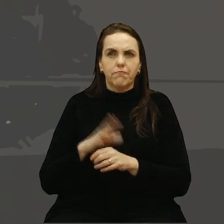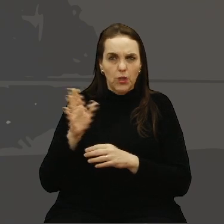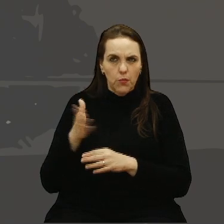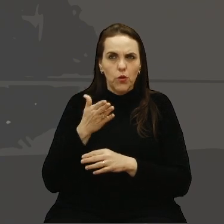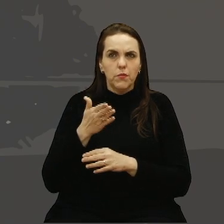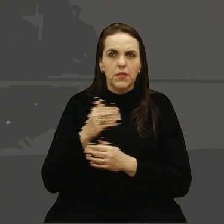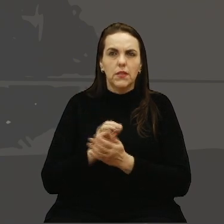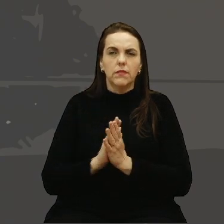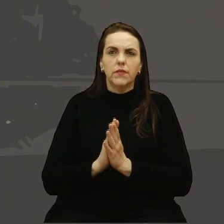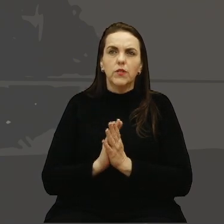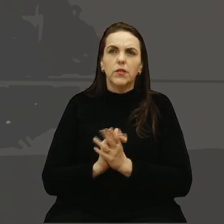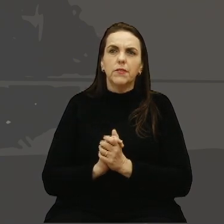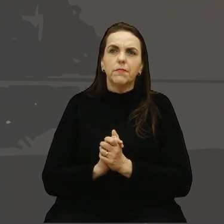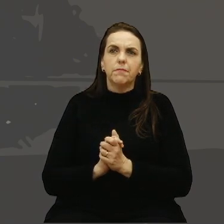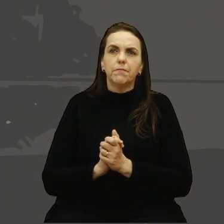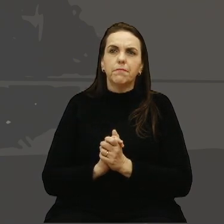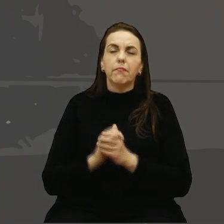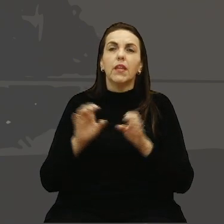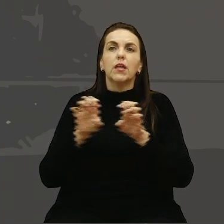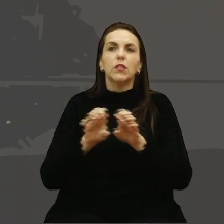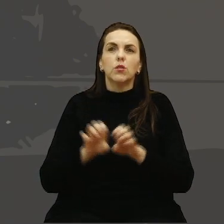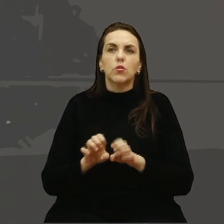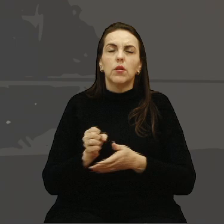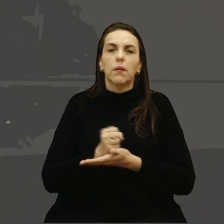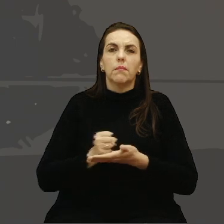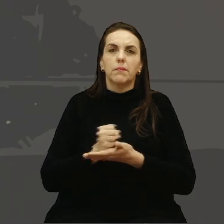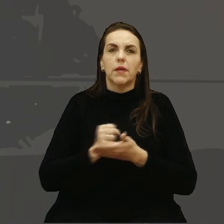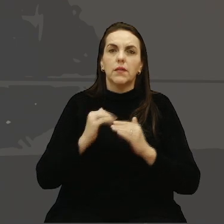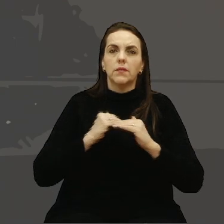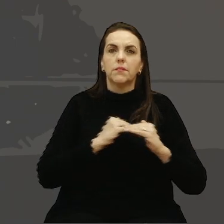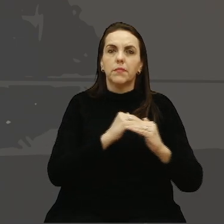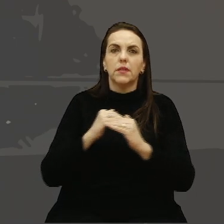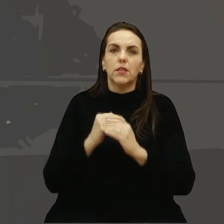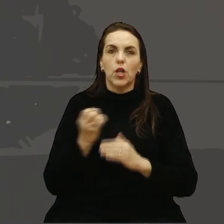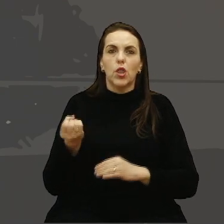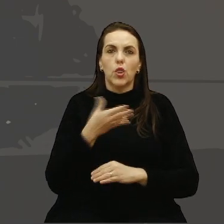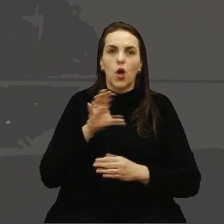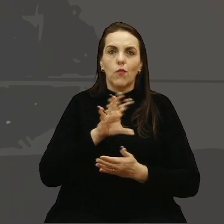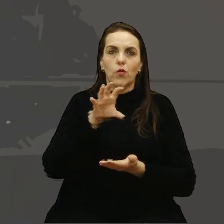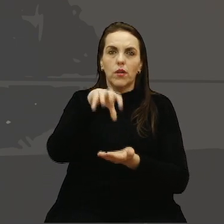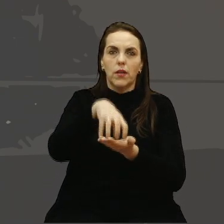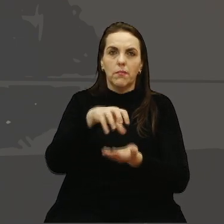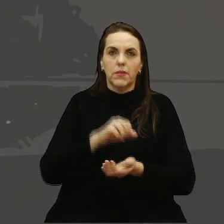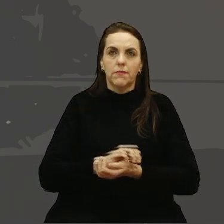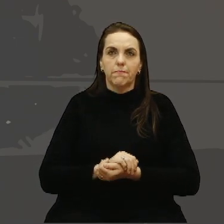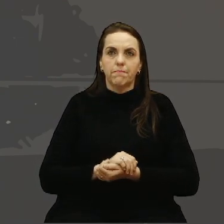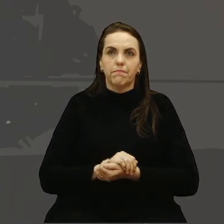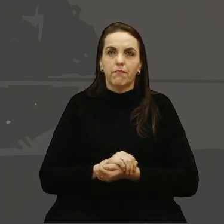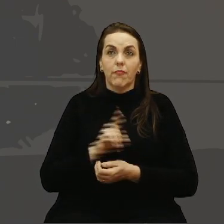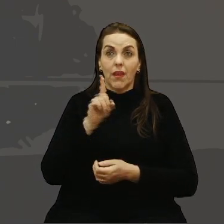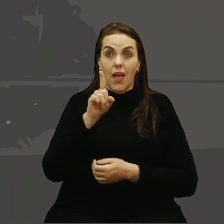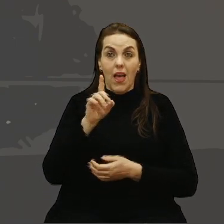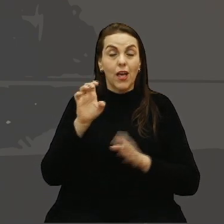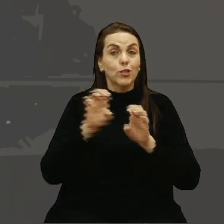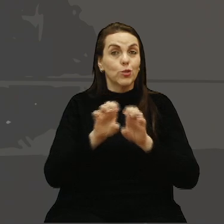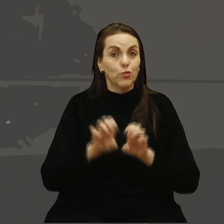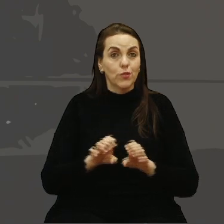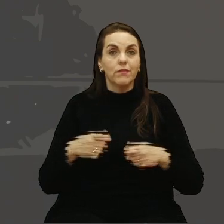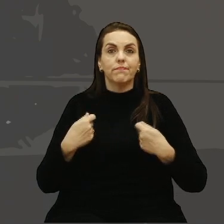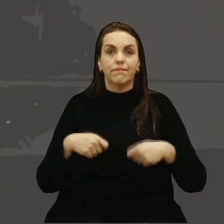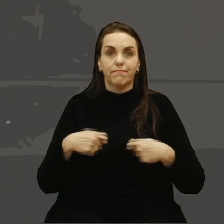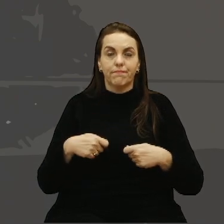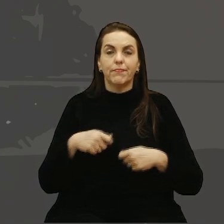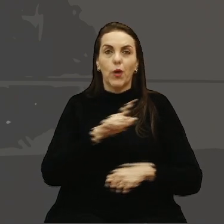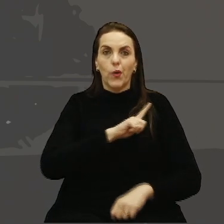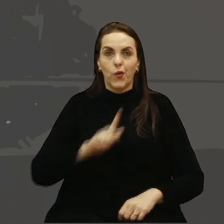passar. Estrutura base padrão de novos campi. Portanto, Aqui é a estrutura necessária que o